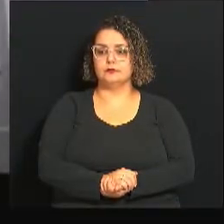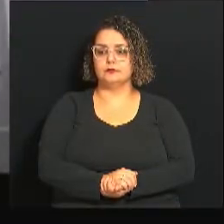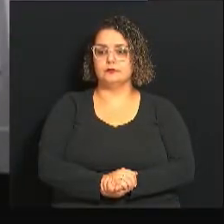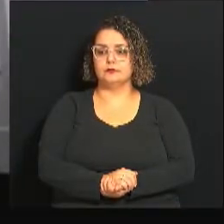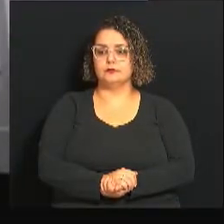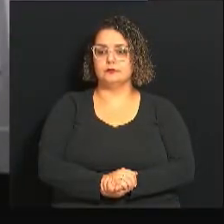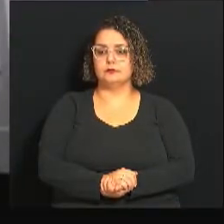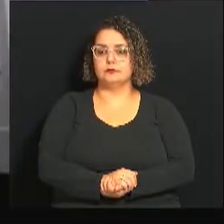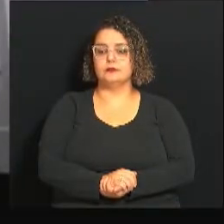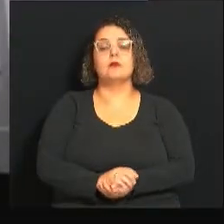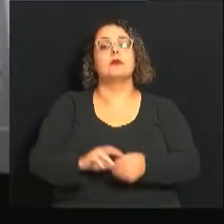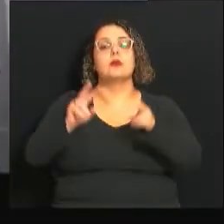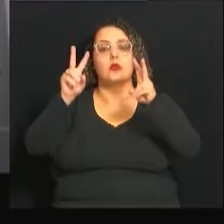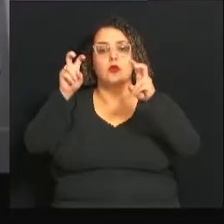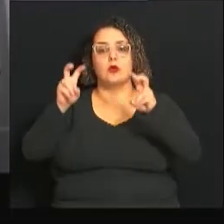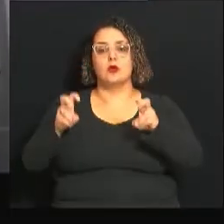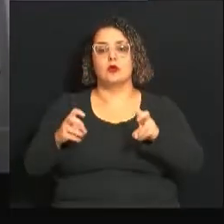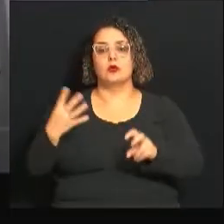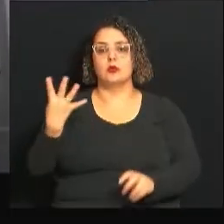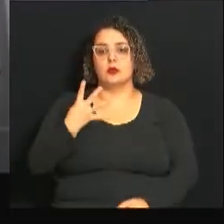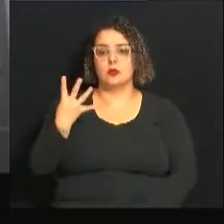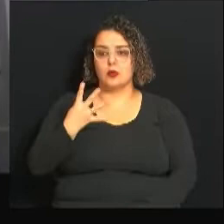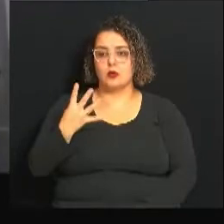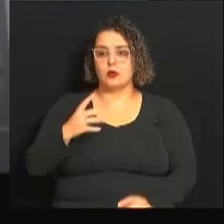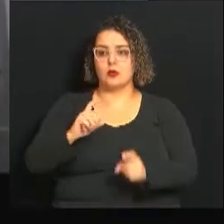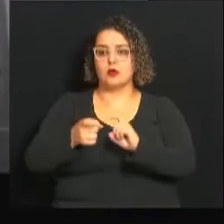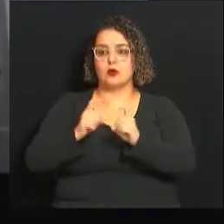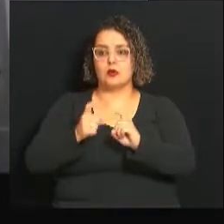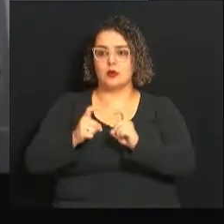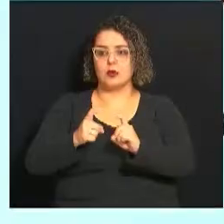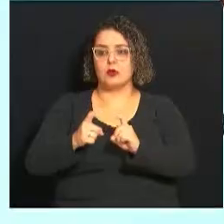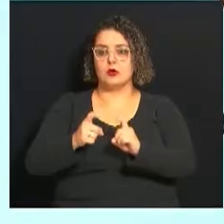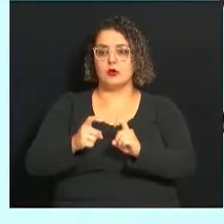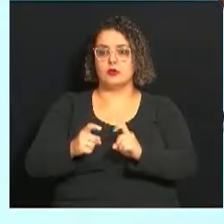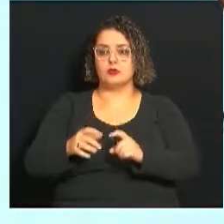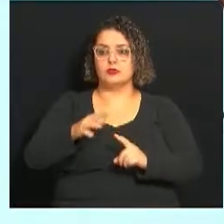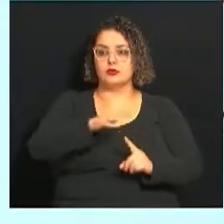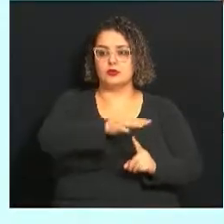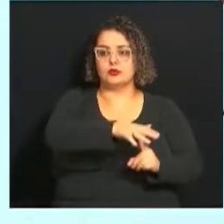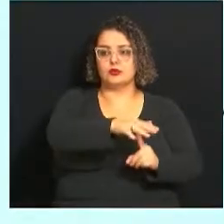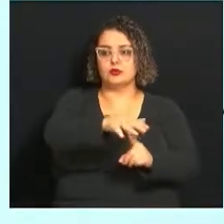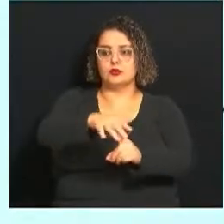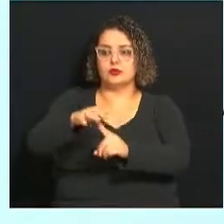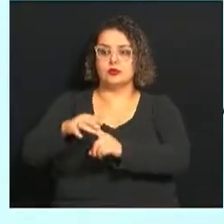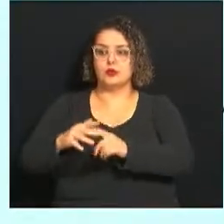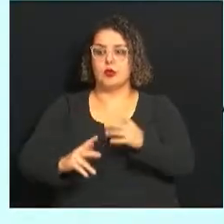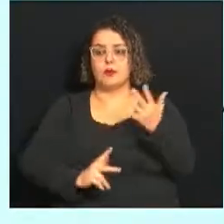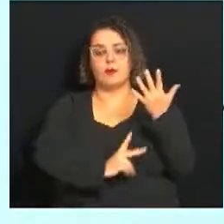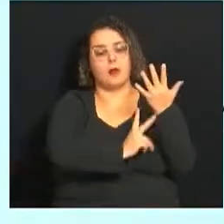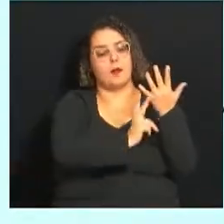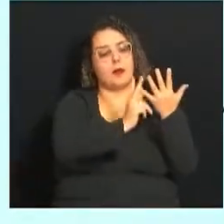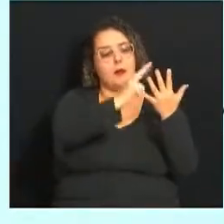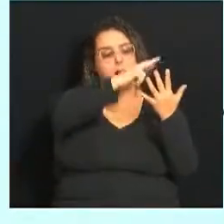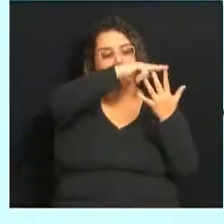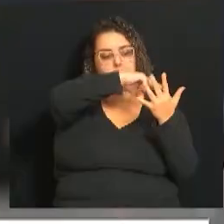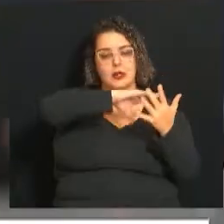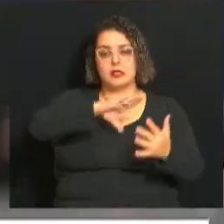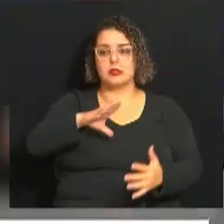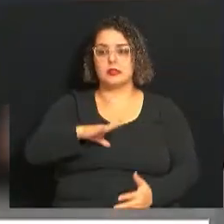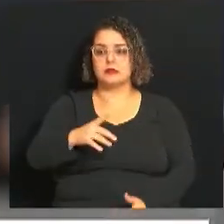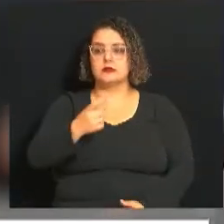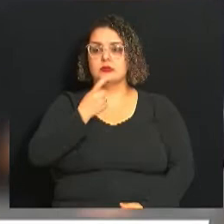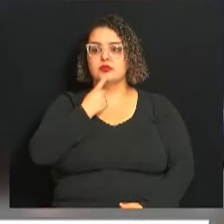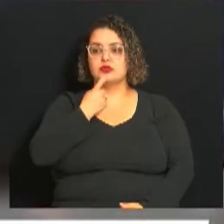O tema da 4ª reunião da Comissão Permanente de Meio Ambiente foi a poda de árvores no município de Campinas.